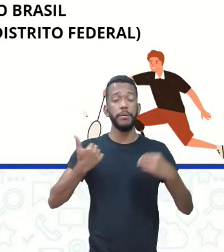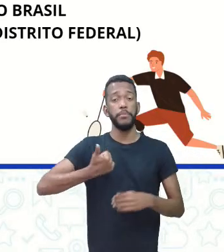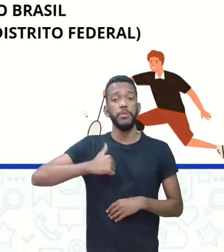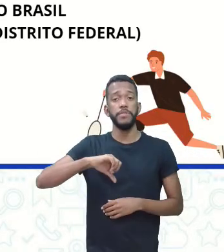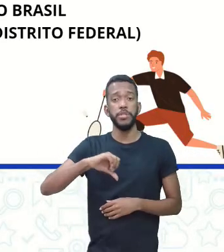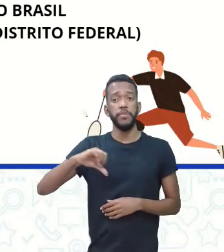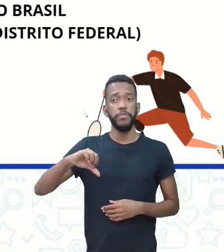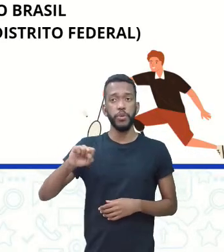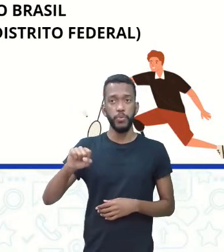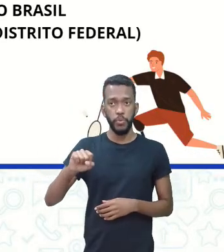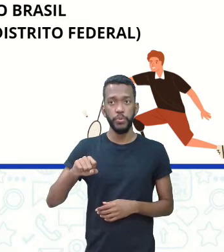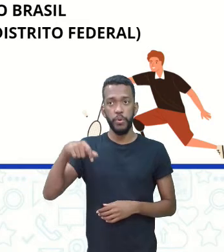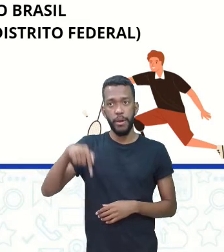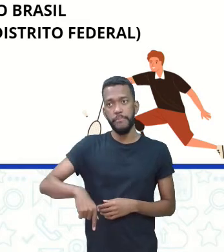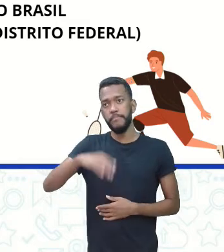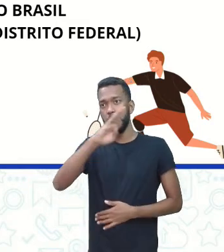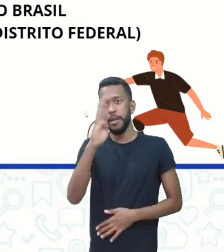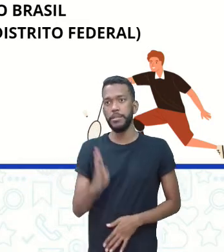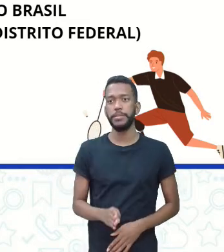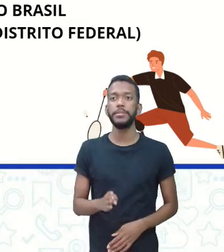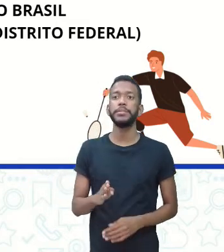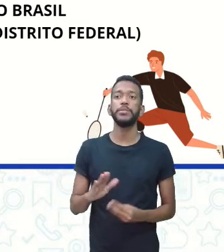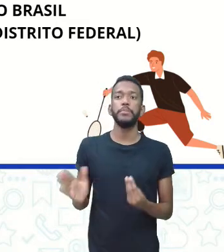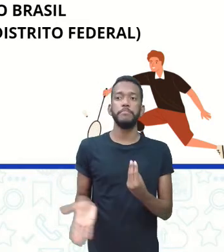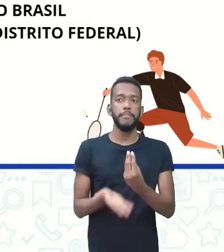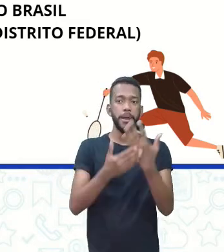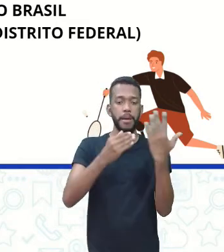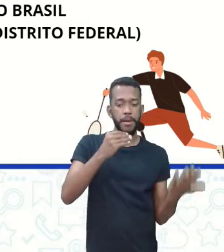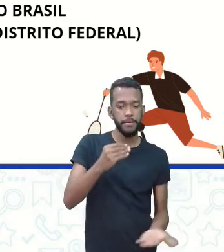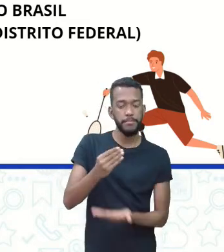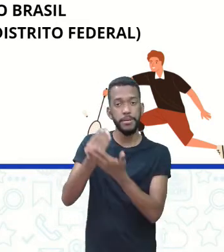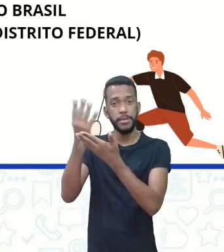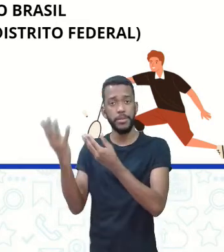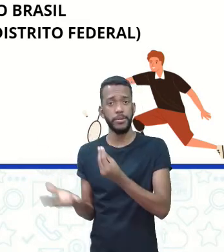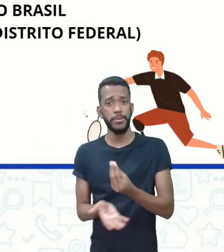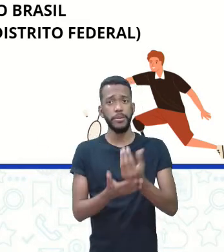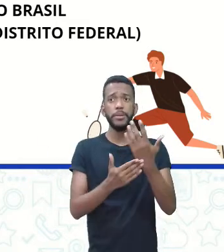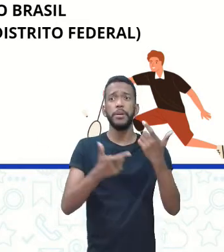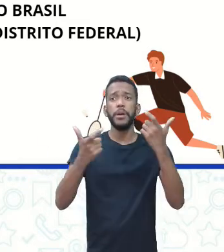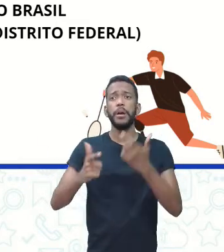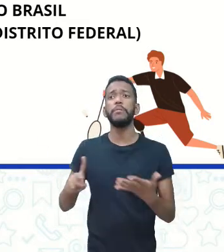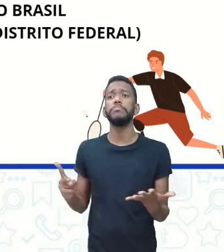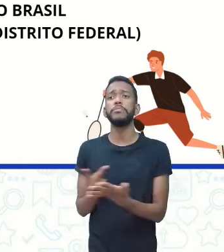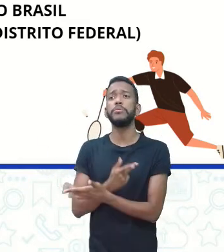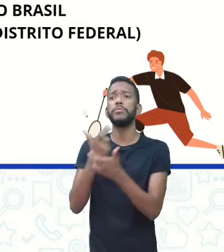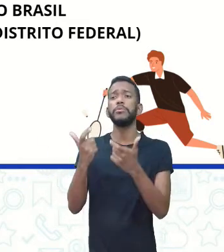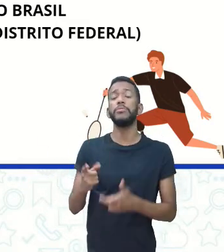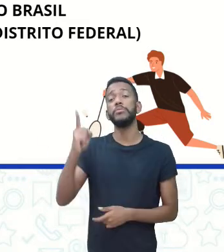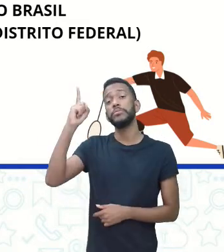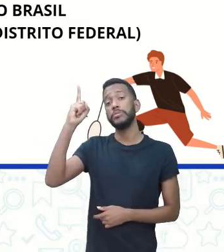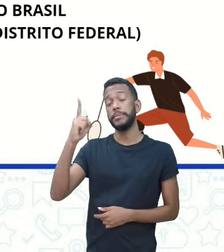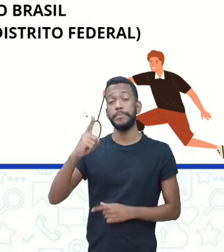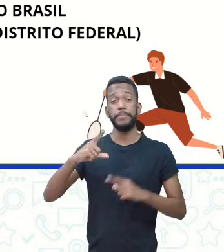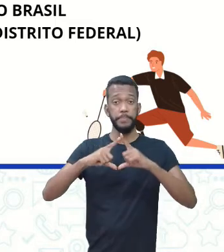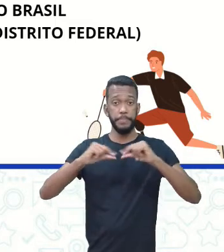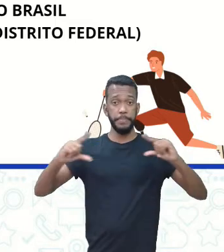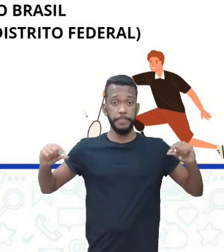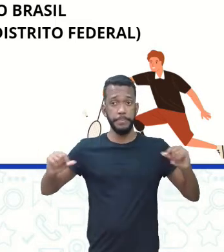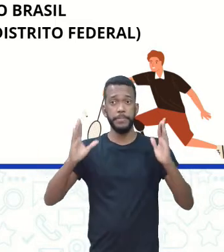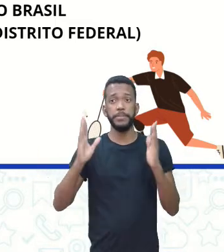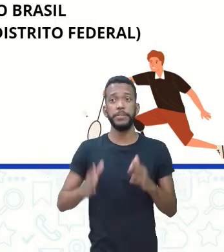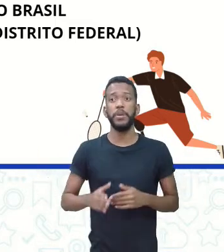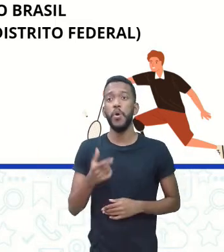no Brasil, o Parabadminton, ele chegou lá no Distrito Federal em 2006, através